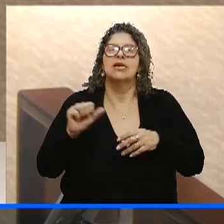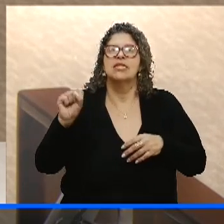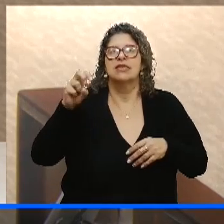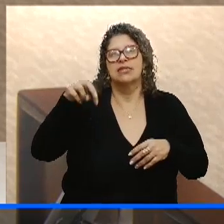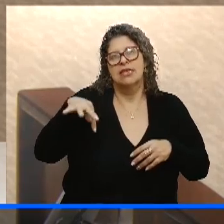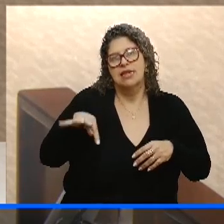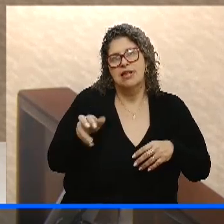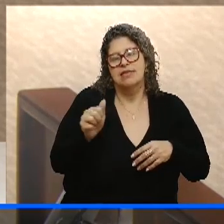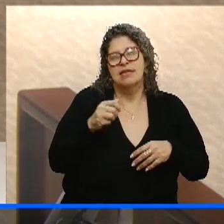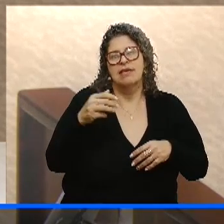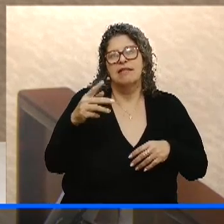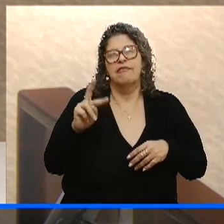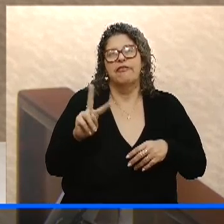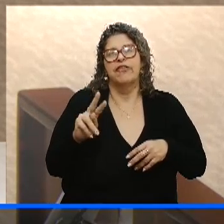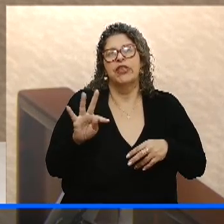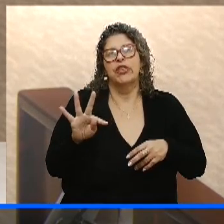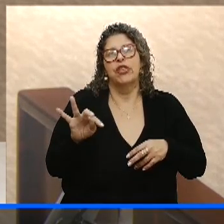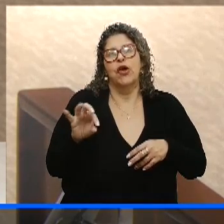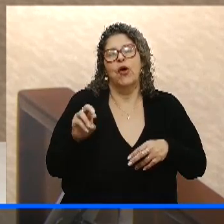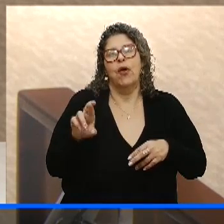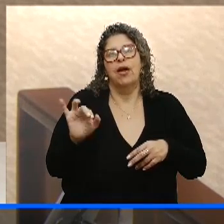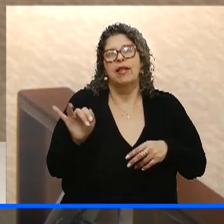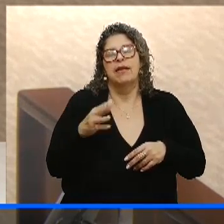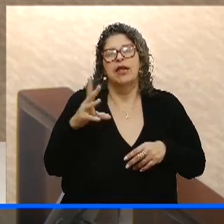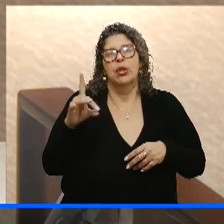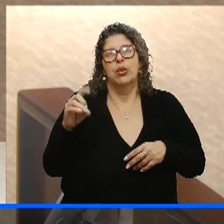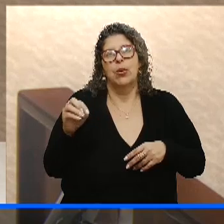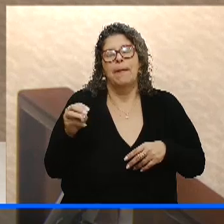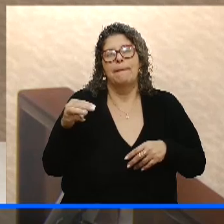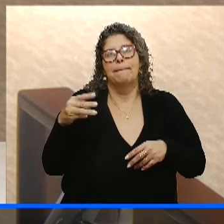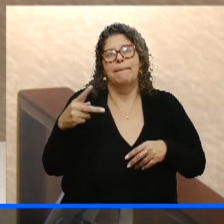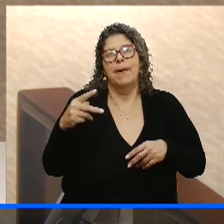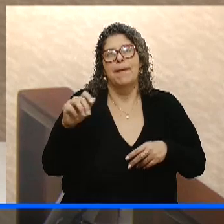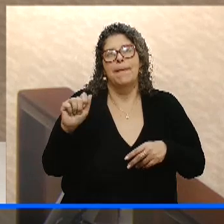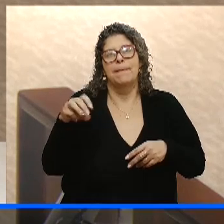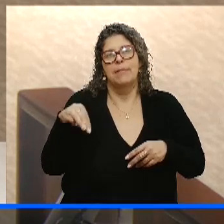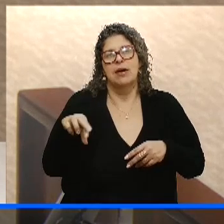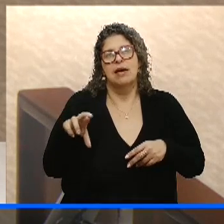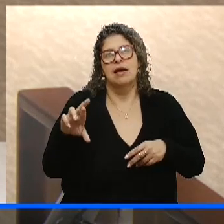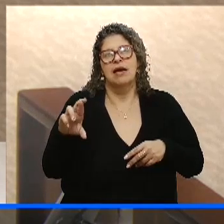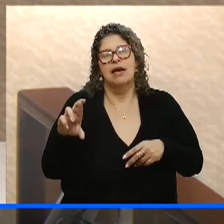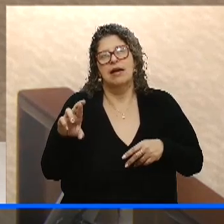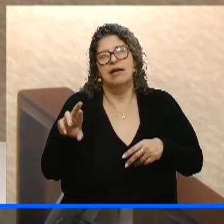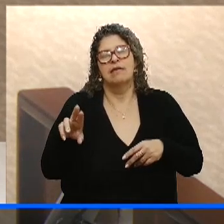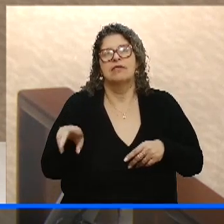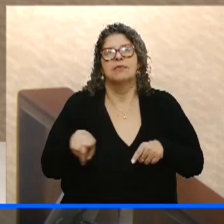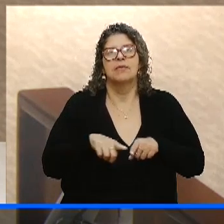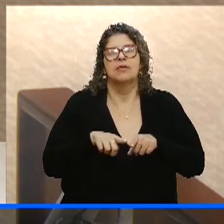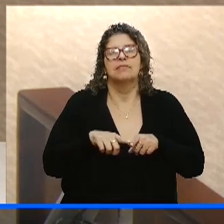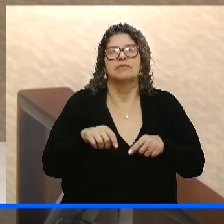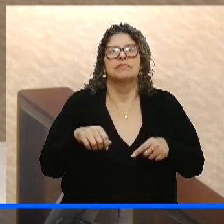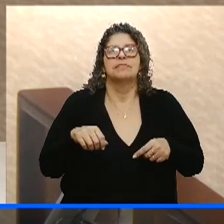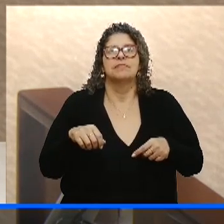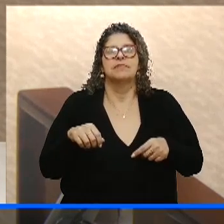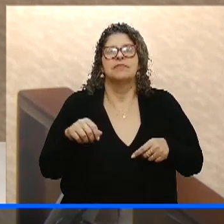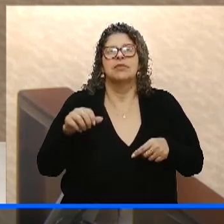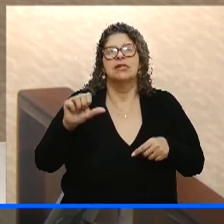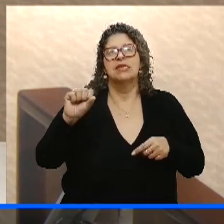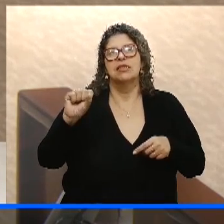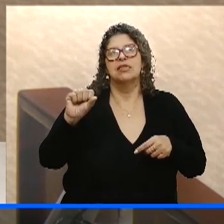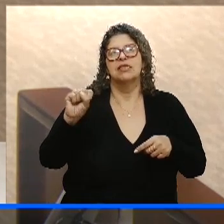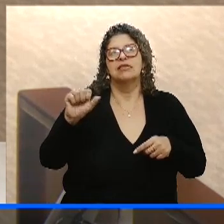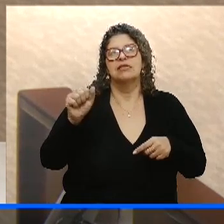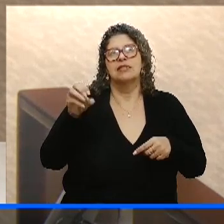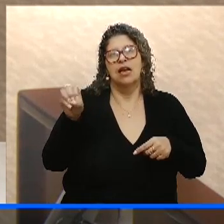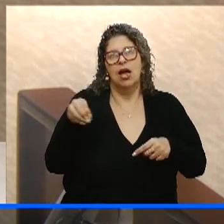do palmar do prefeito wellington marcelo são josé do norte da prefeita fabiane sob são lourenço do